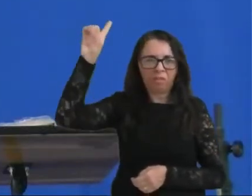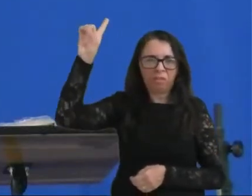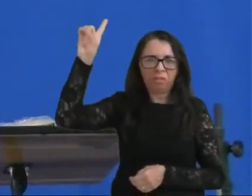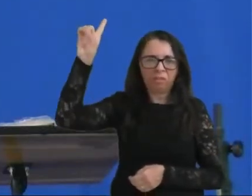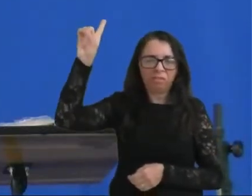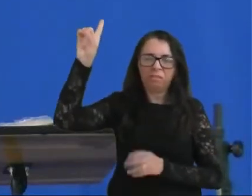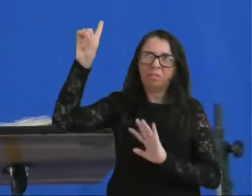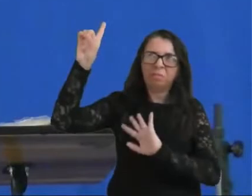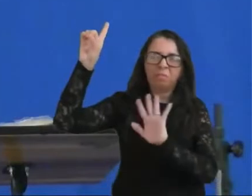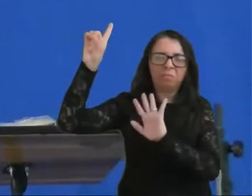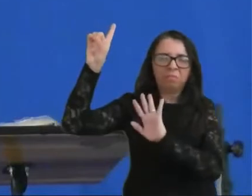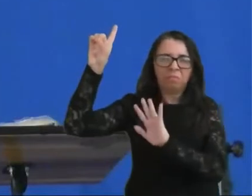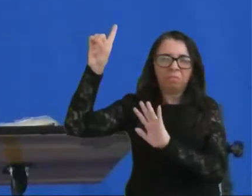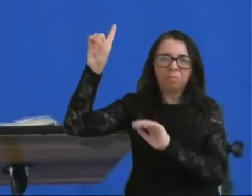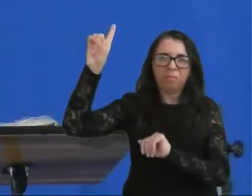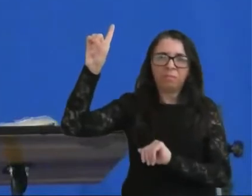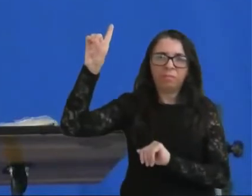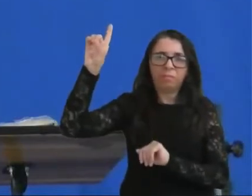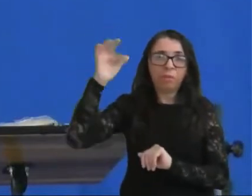Também